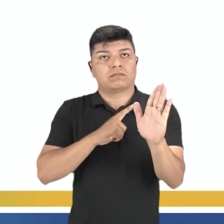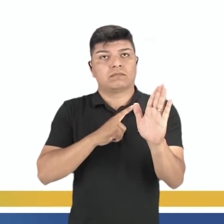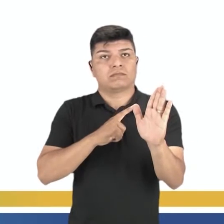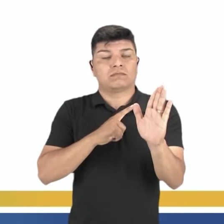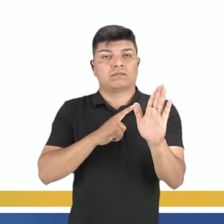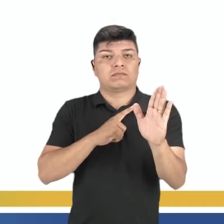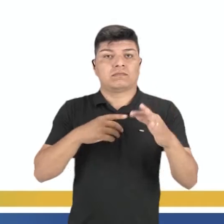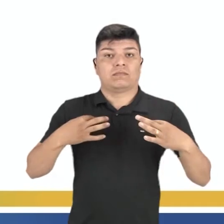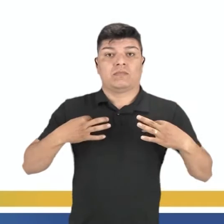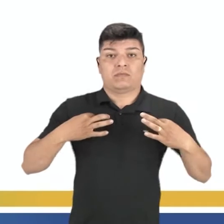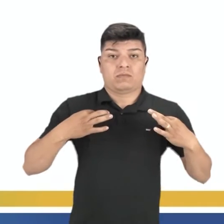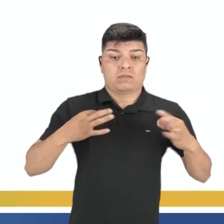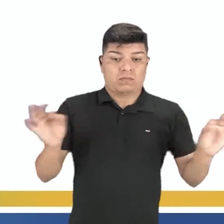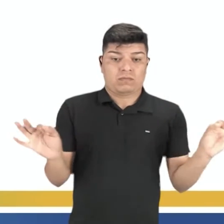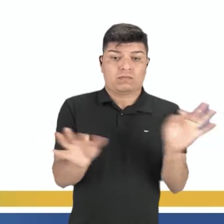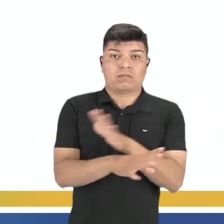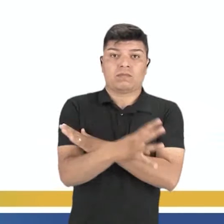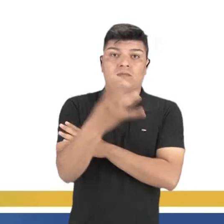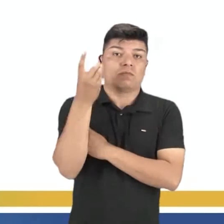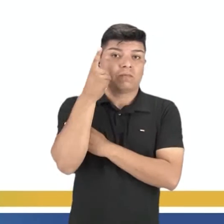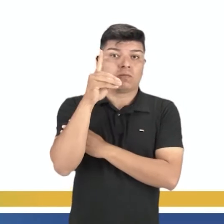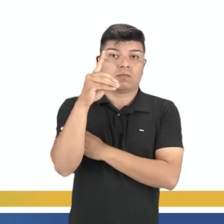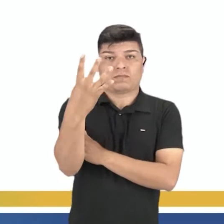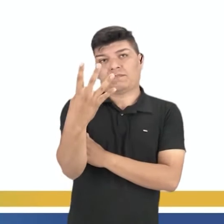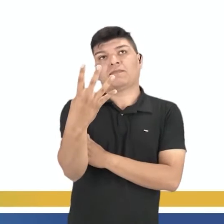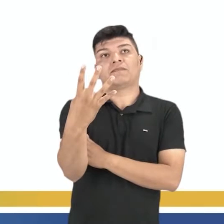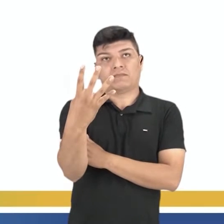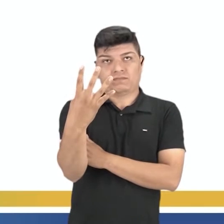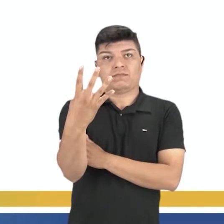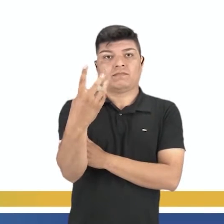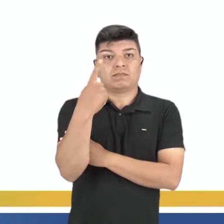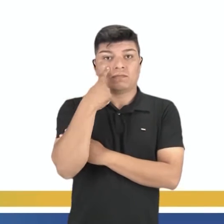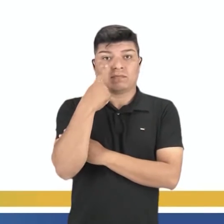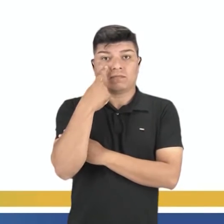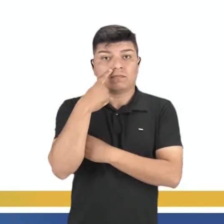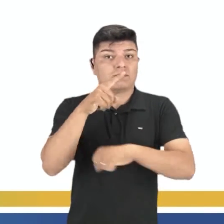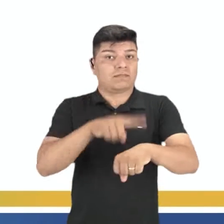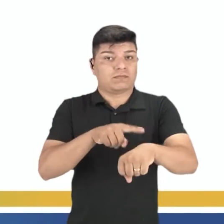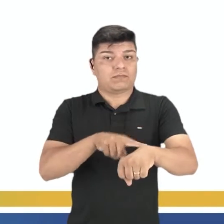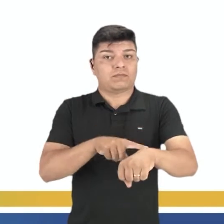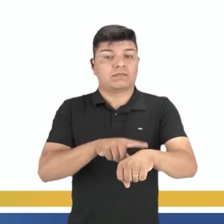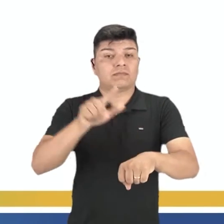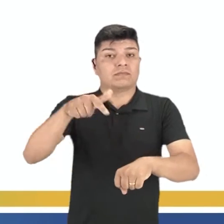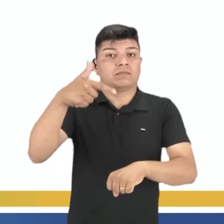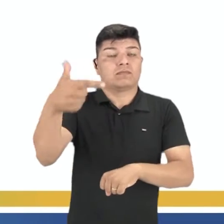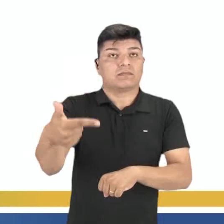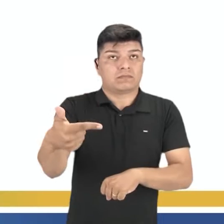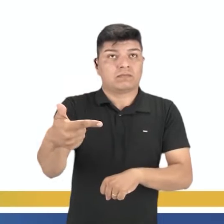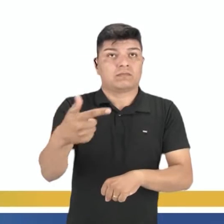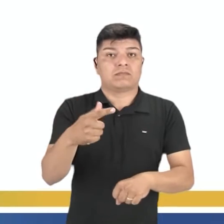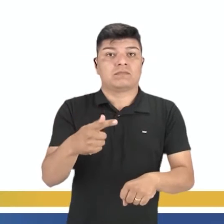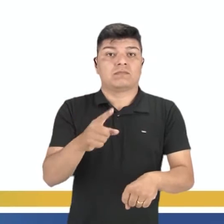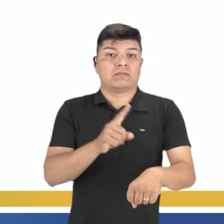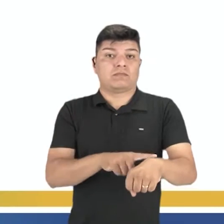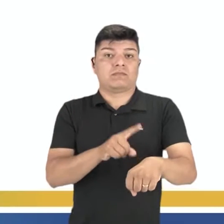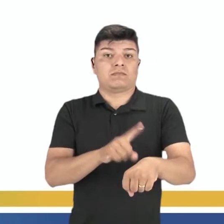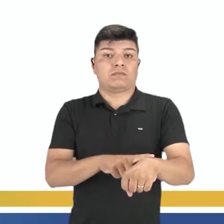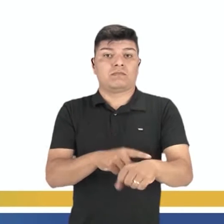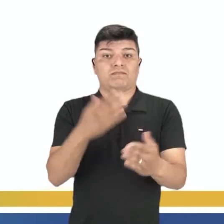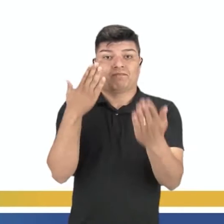fala: o vestido ficou pronto em 4 dias. Olha aí a linha temporal sendo colocada. E depois o tempo